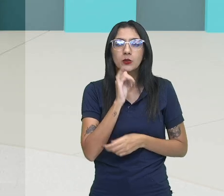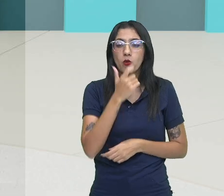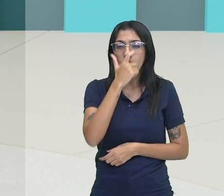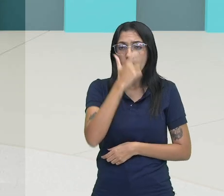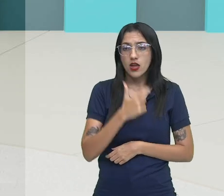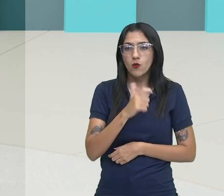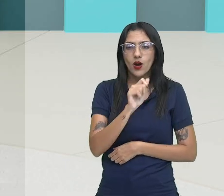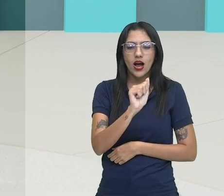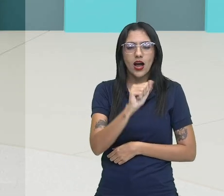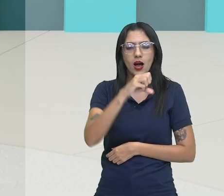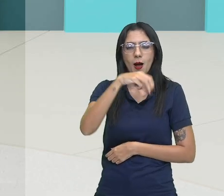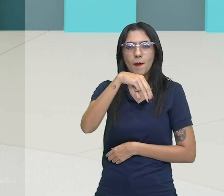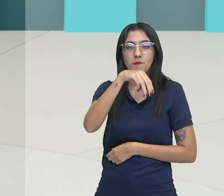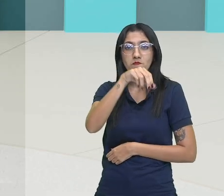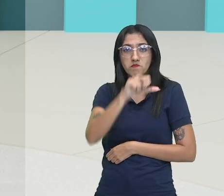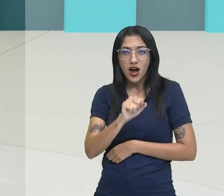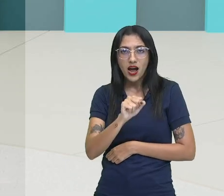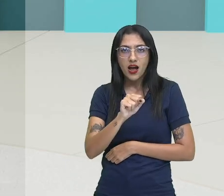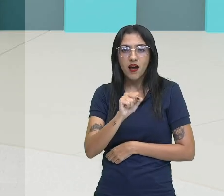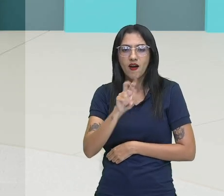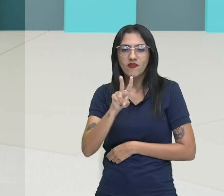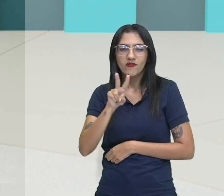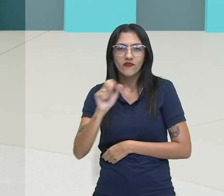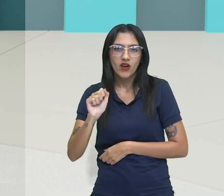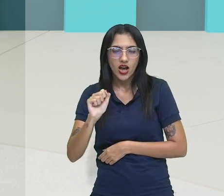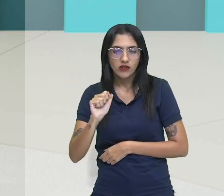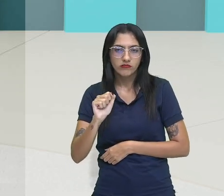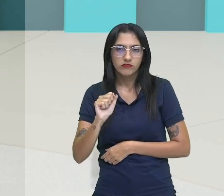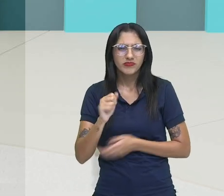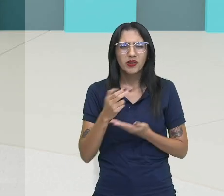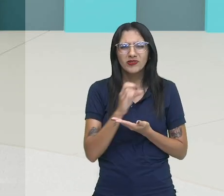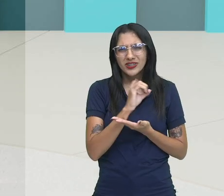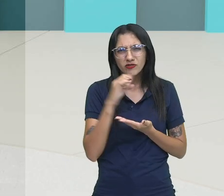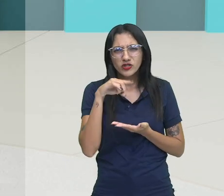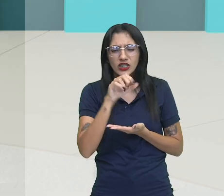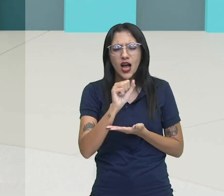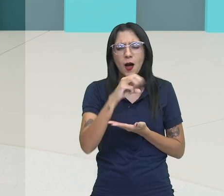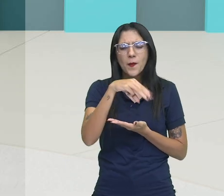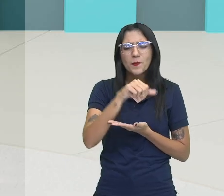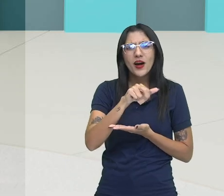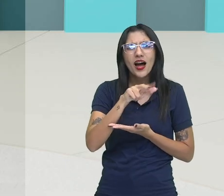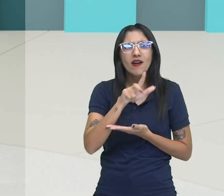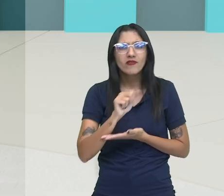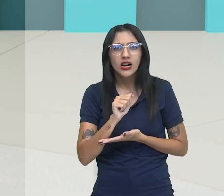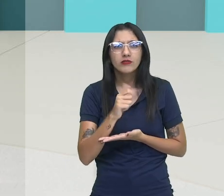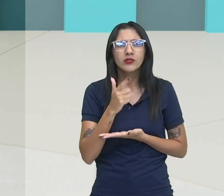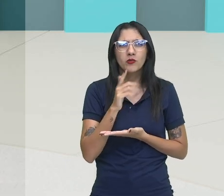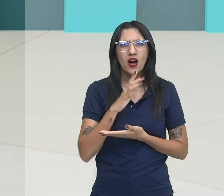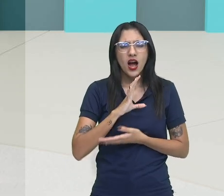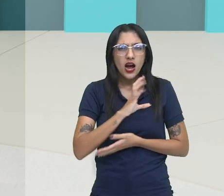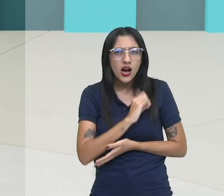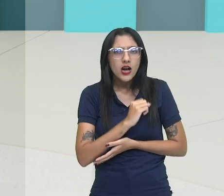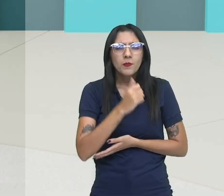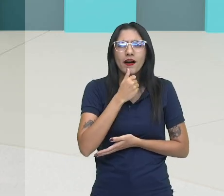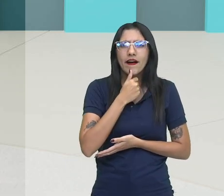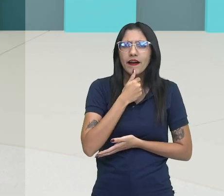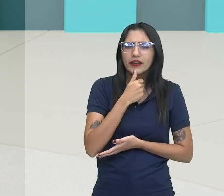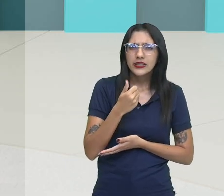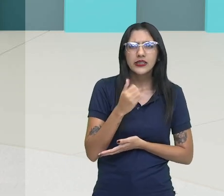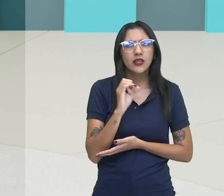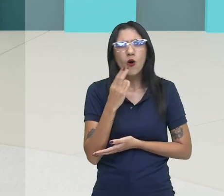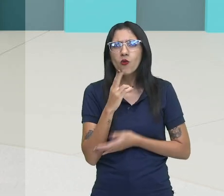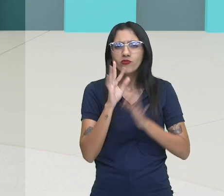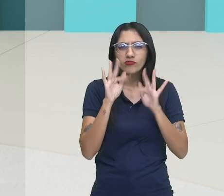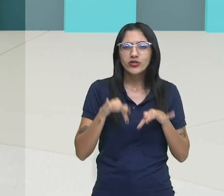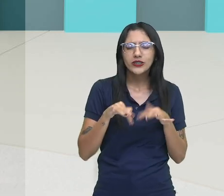amava. Ava, no caso aí. Mas e aí, se você amava, como essa situação ainda ama, já parou de amar, veja que a ação